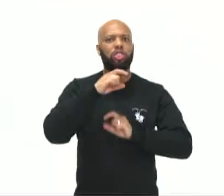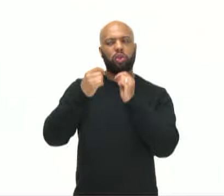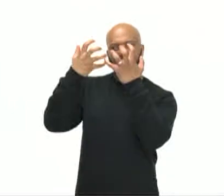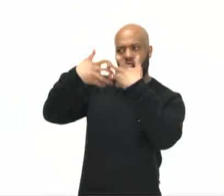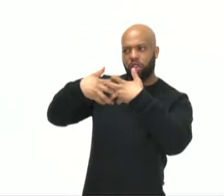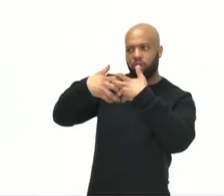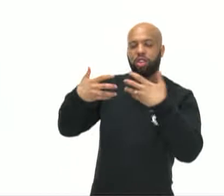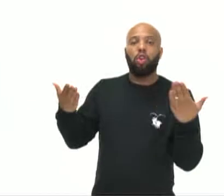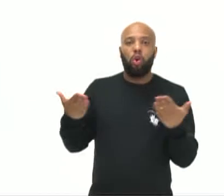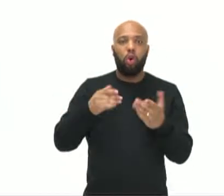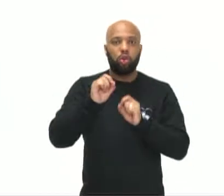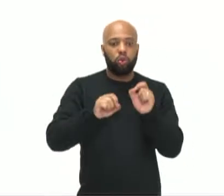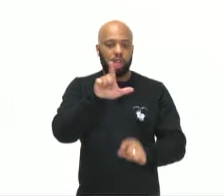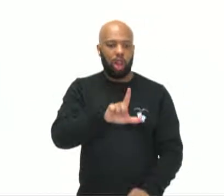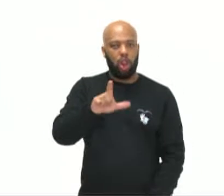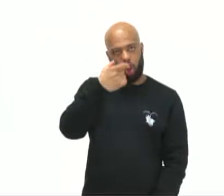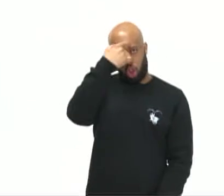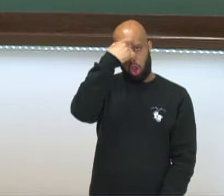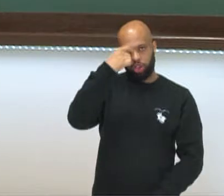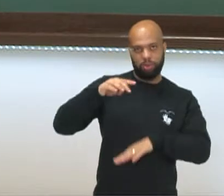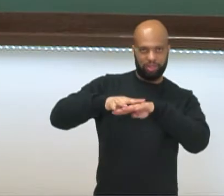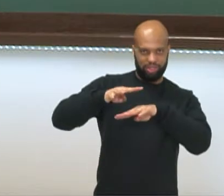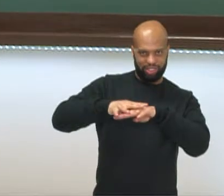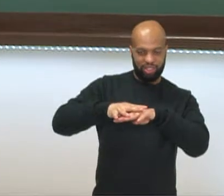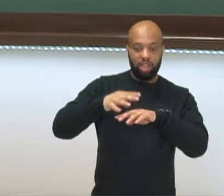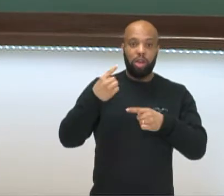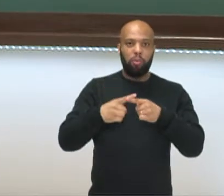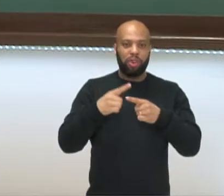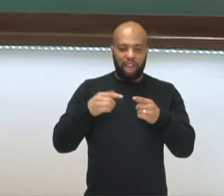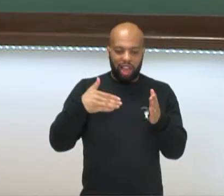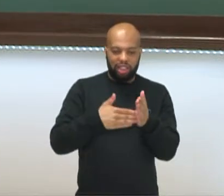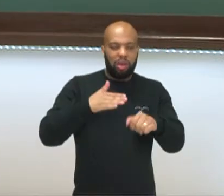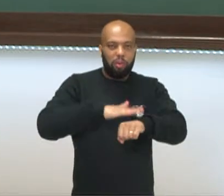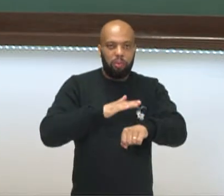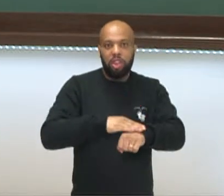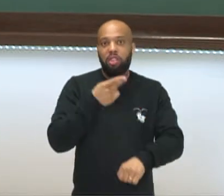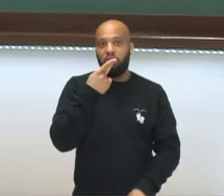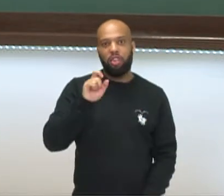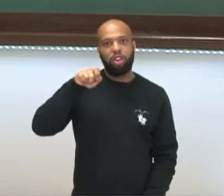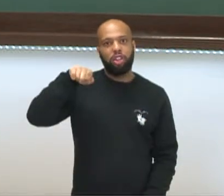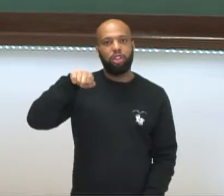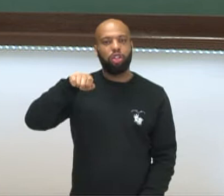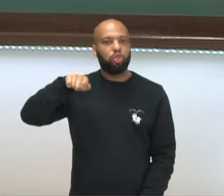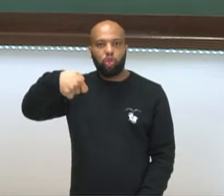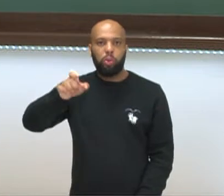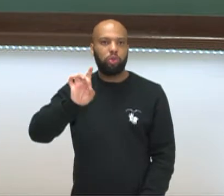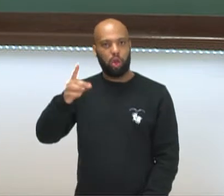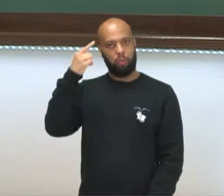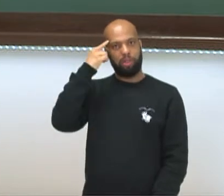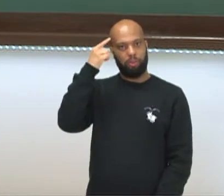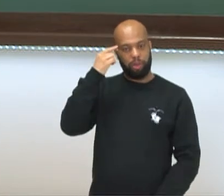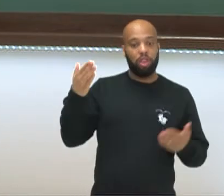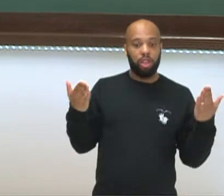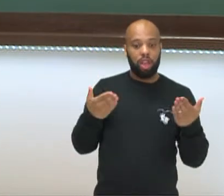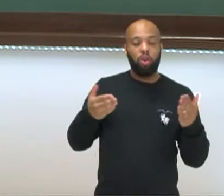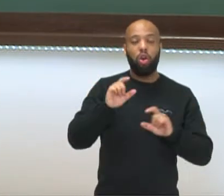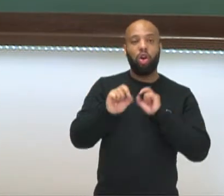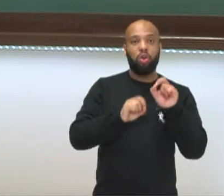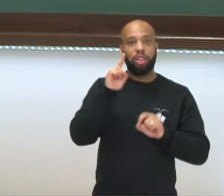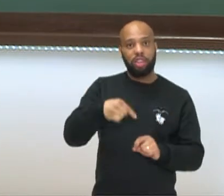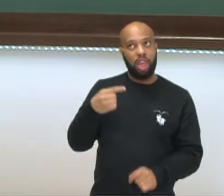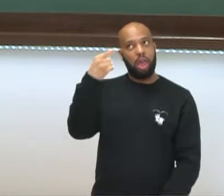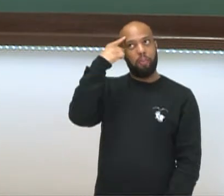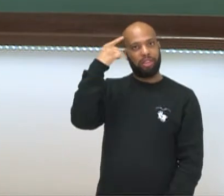se conhece como lógico-matemático. Até então, dizia-se só que era o raciocínio. E hoje chama-se isso de